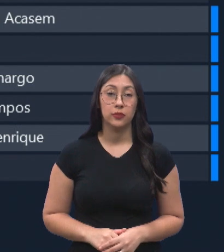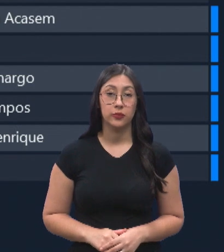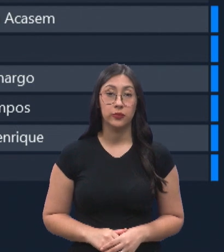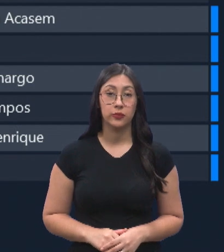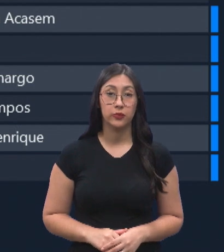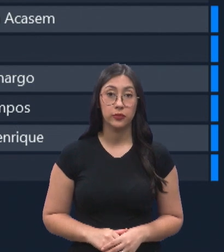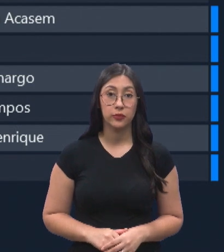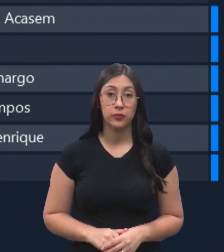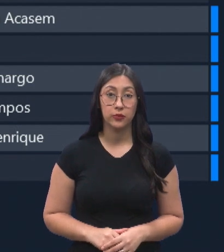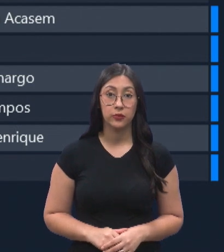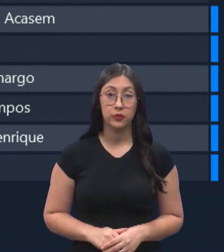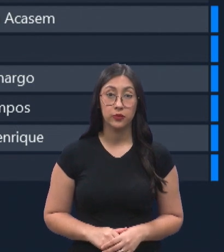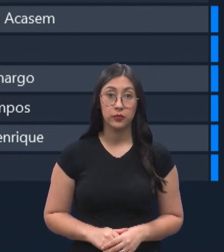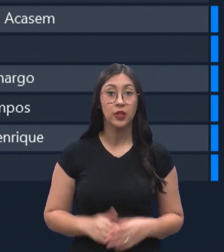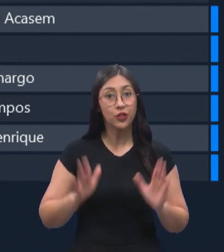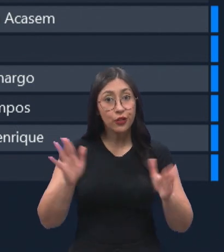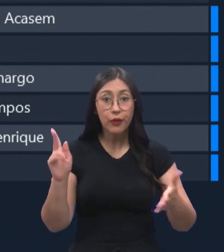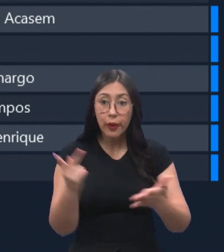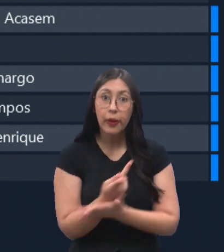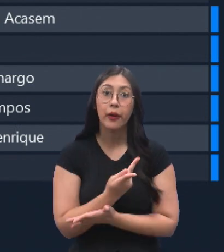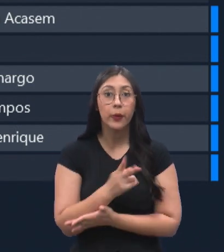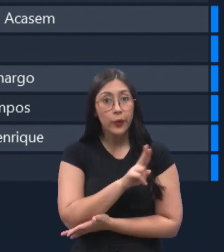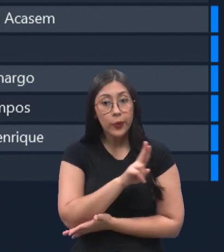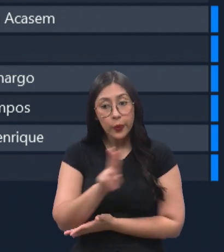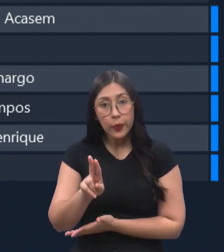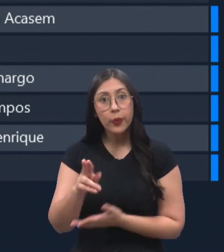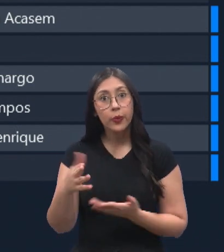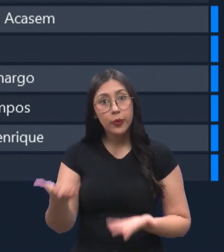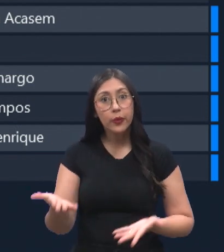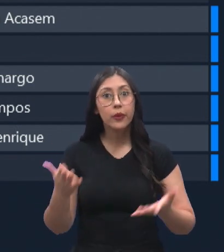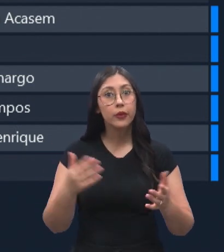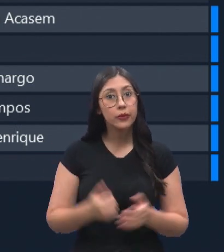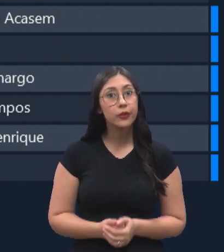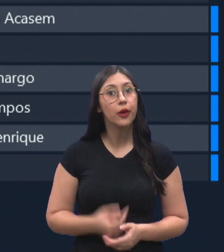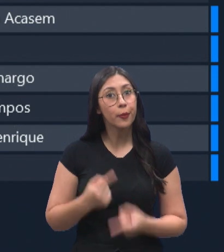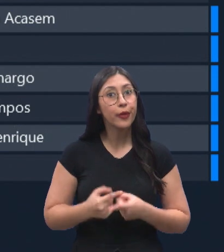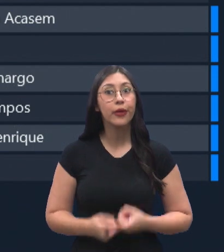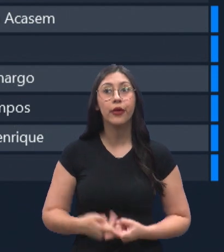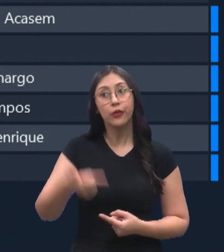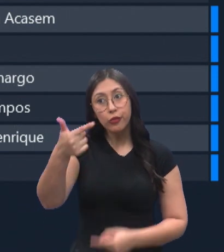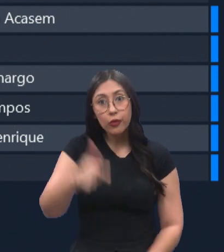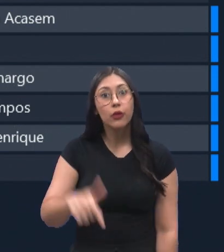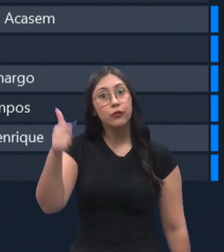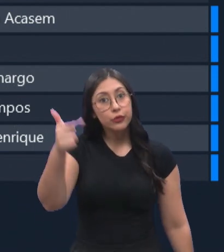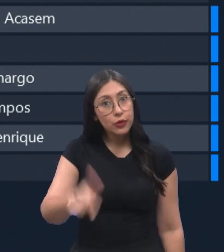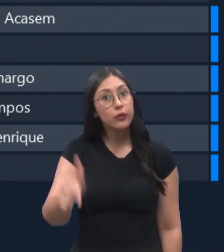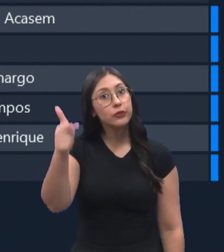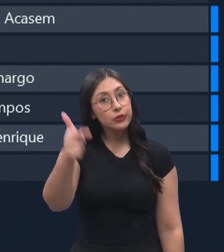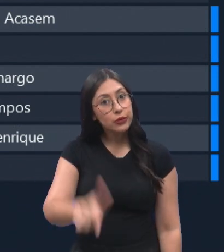Estou até errando o nome do vereador Lino Bispo, estou falando Lino Bispo, de tanto que eu falo o nome de Vossa Excelência.